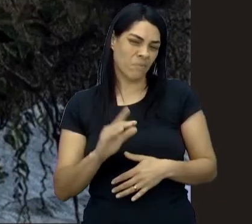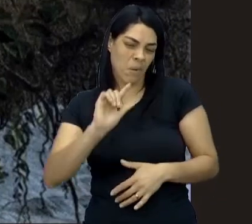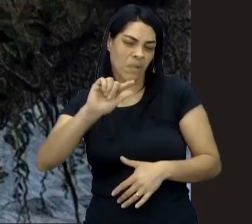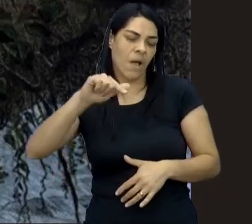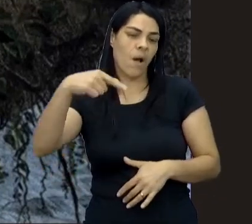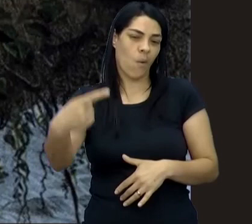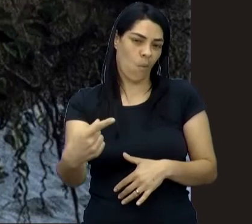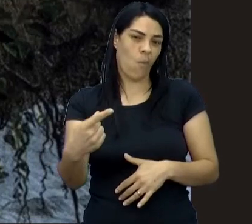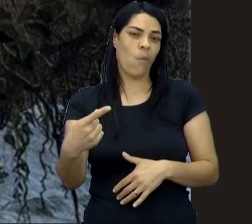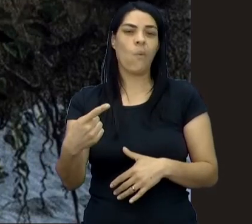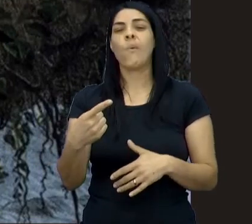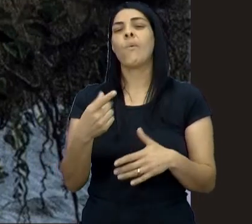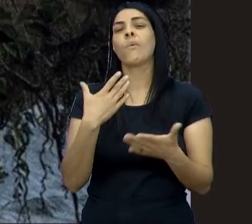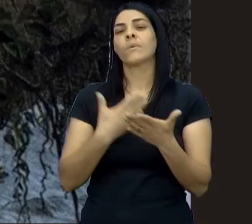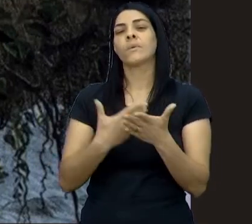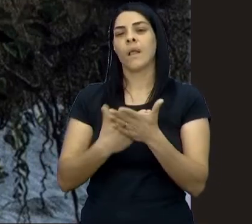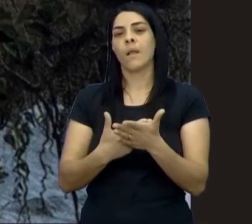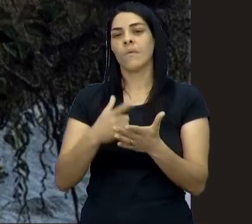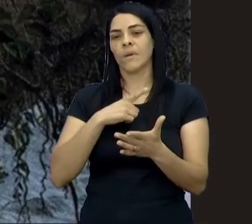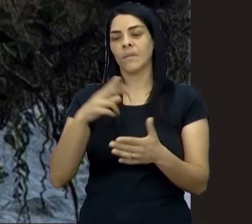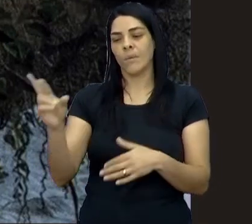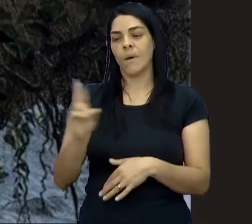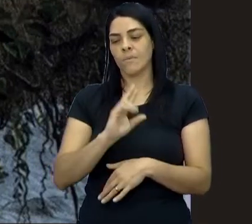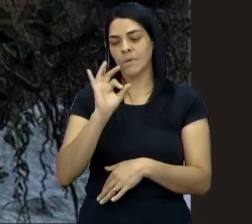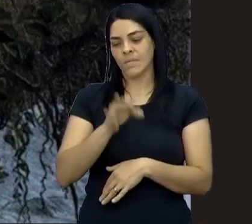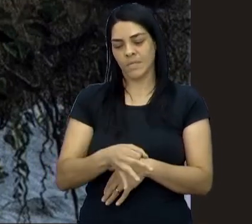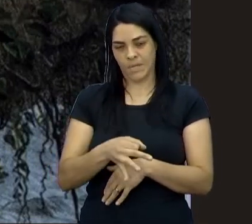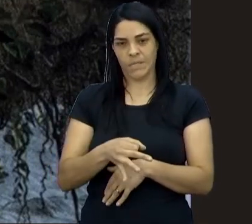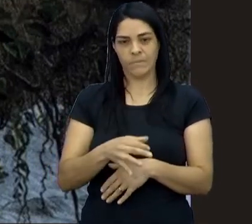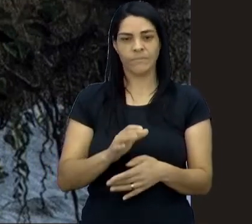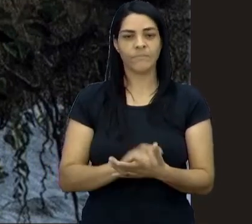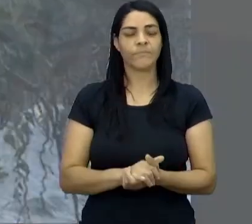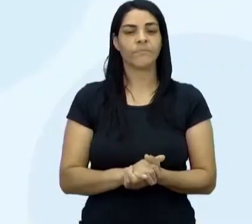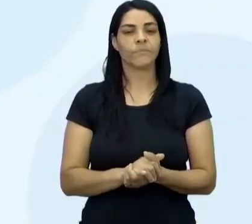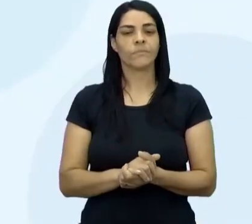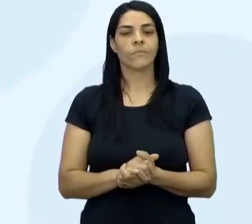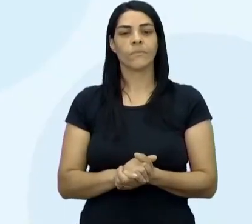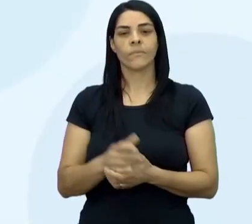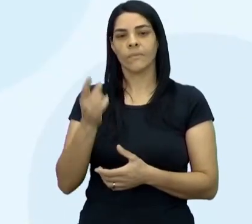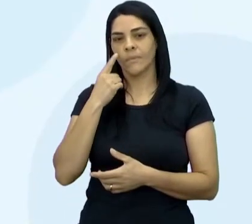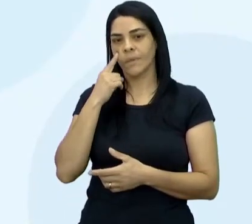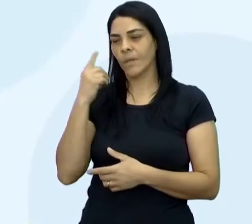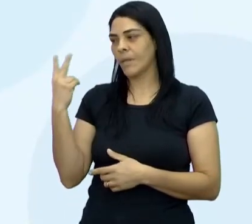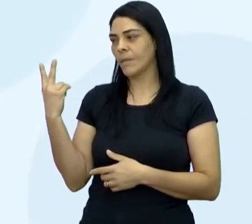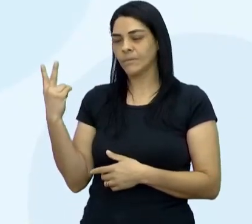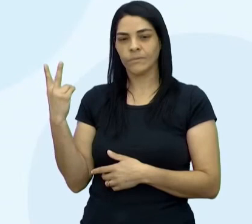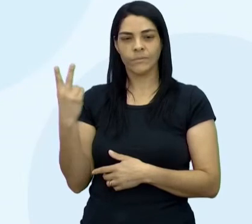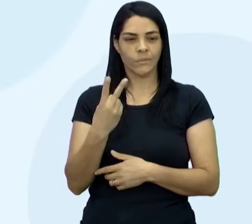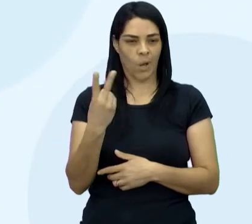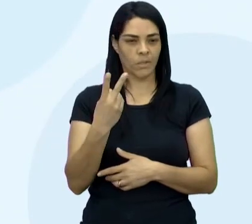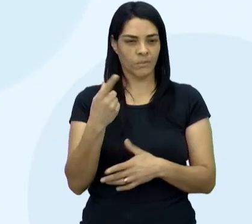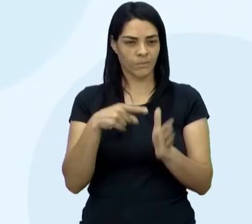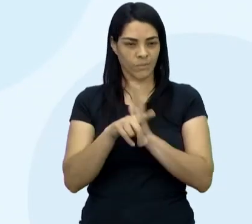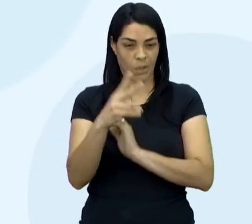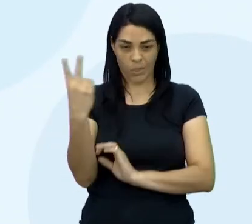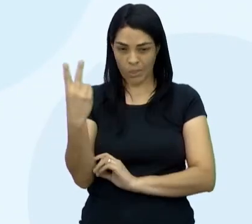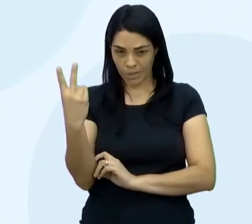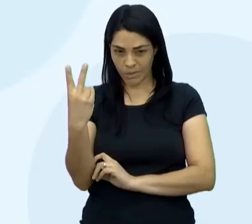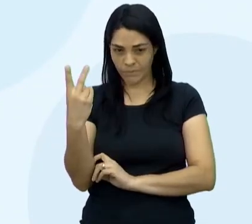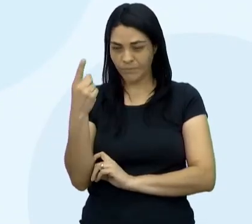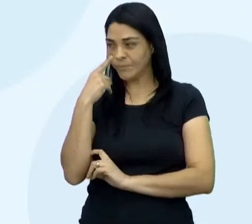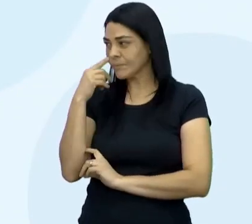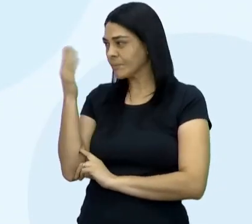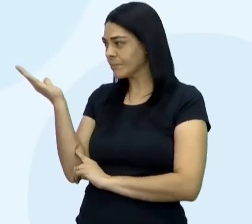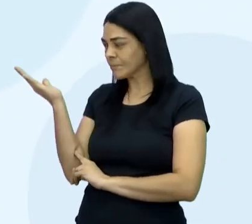na próxima aula a gente tem uma resposta mais correta e tá aí na tela também o questionamento 2 é o fato podem